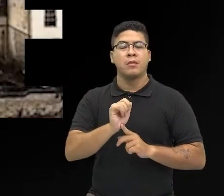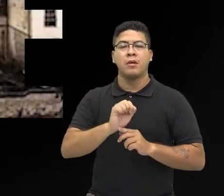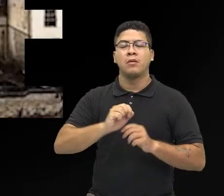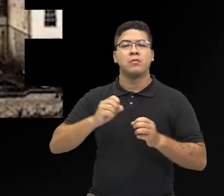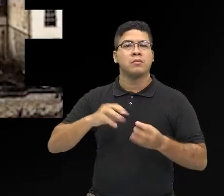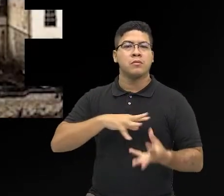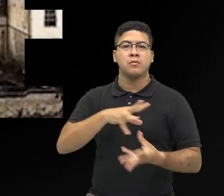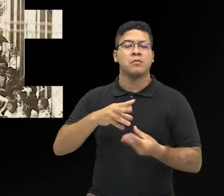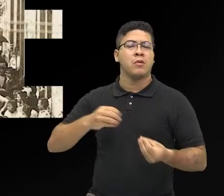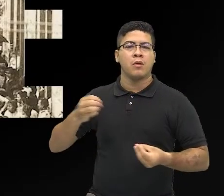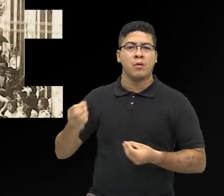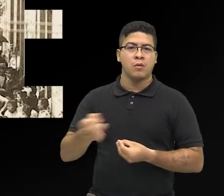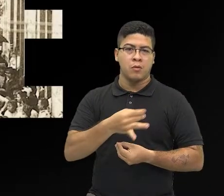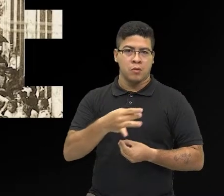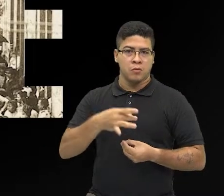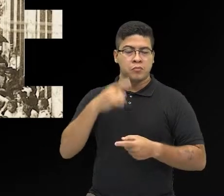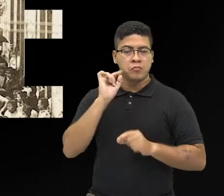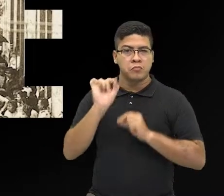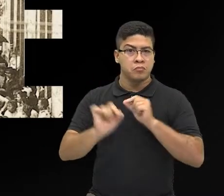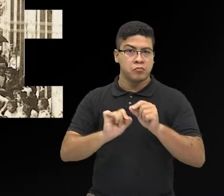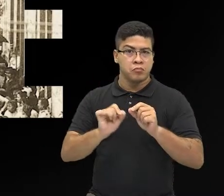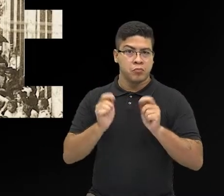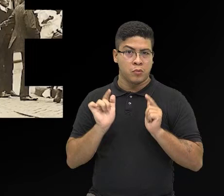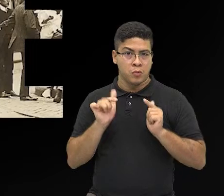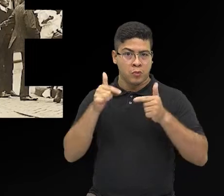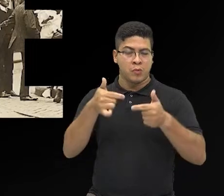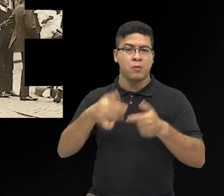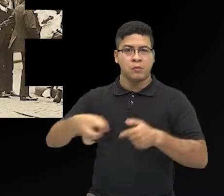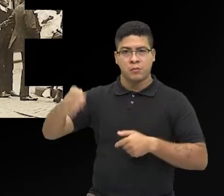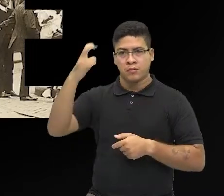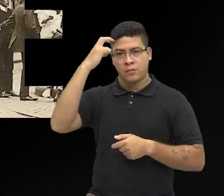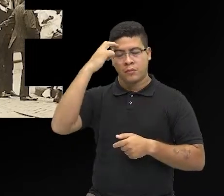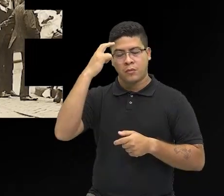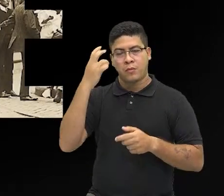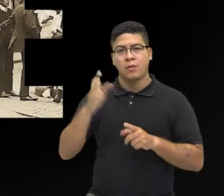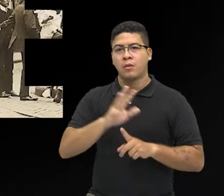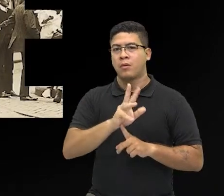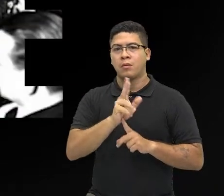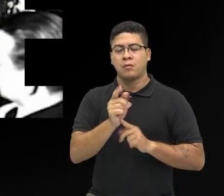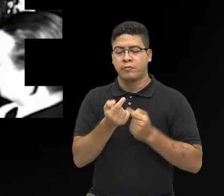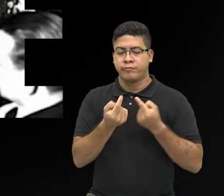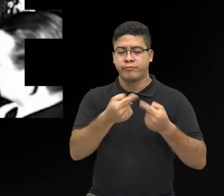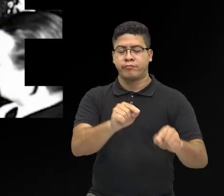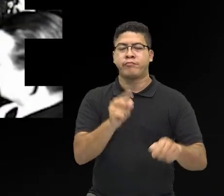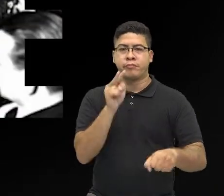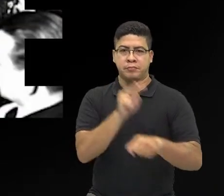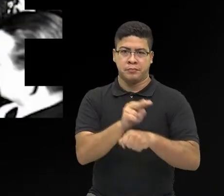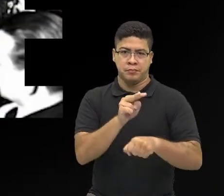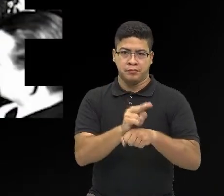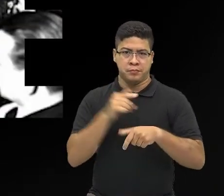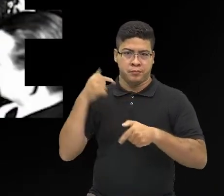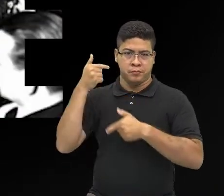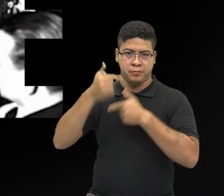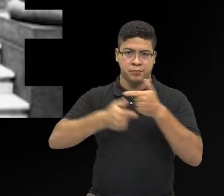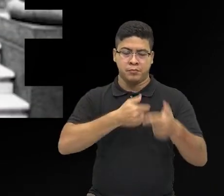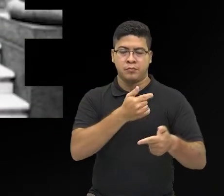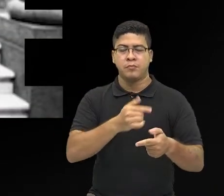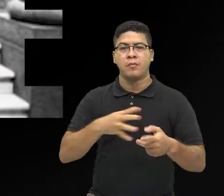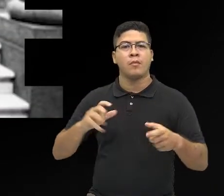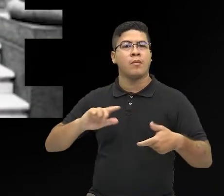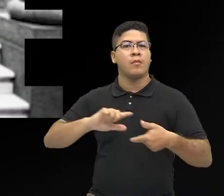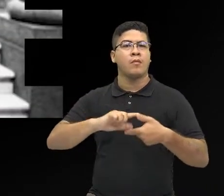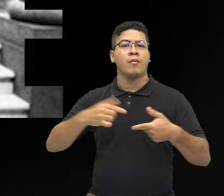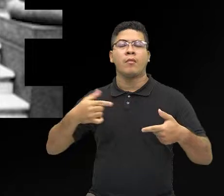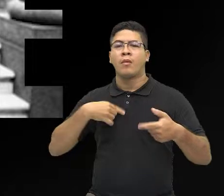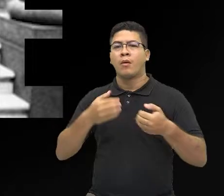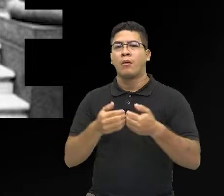e moderno em oposição à cultura e à arte de teor conservador. As novas tendências dos artistas modernistas abriram espaço